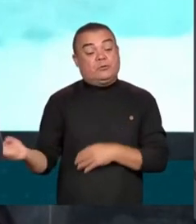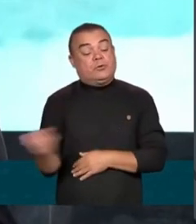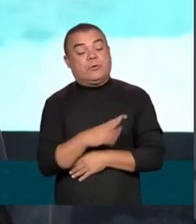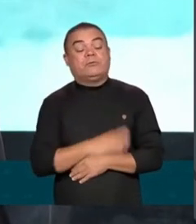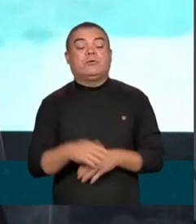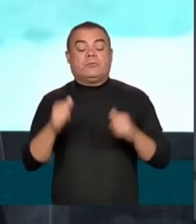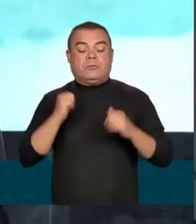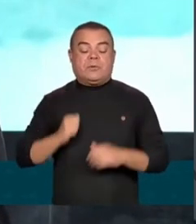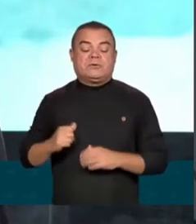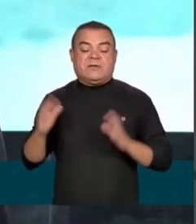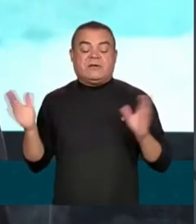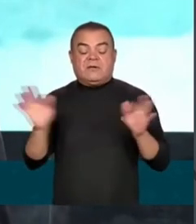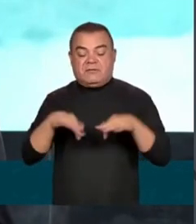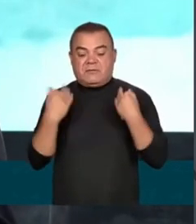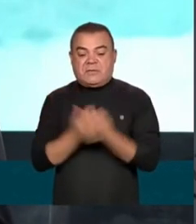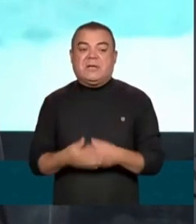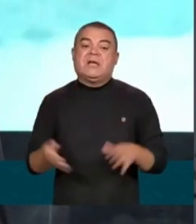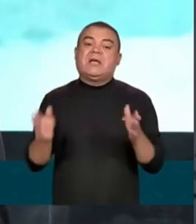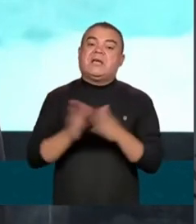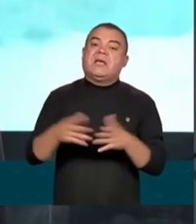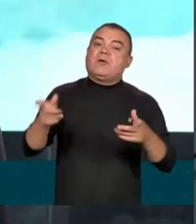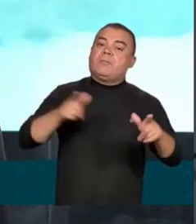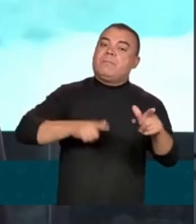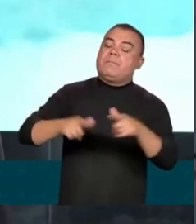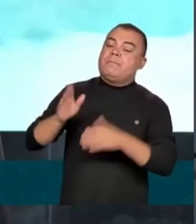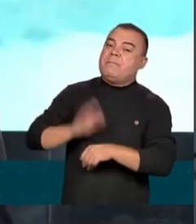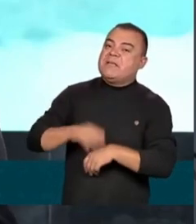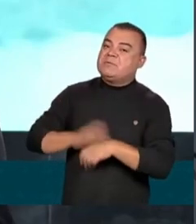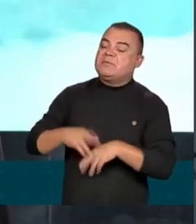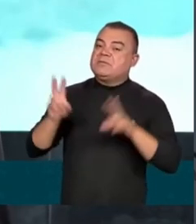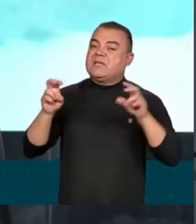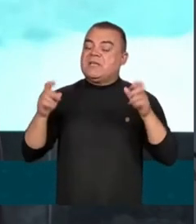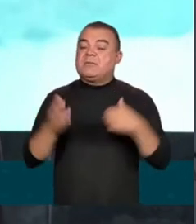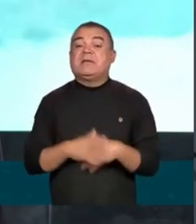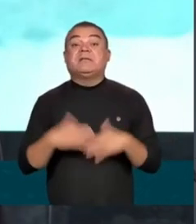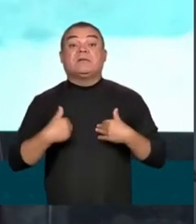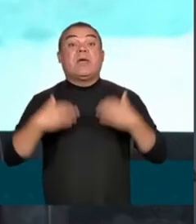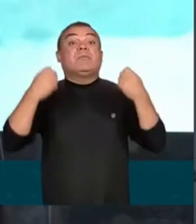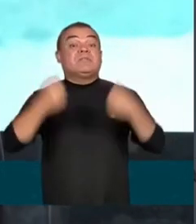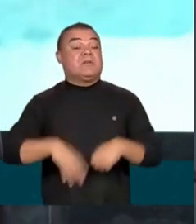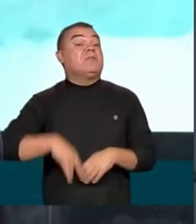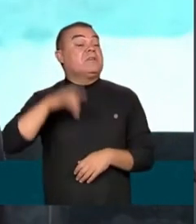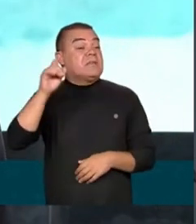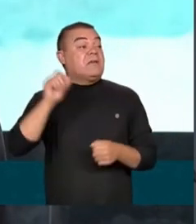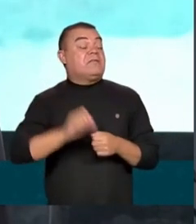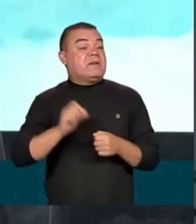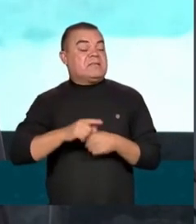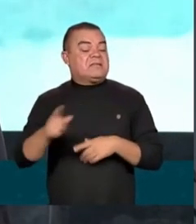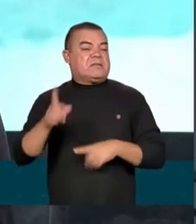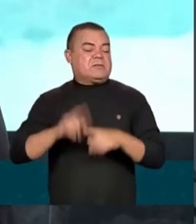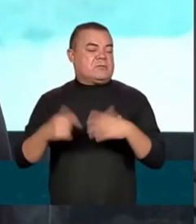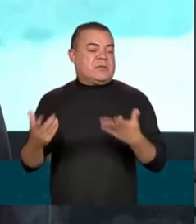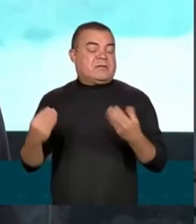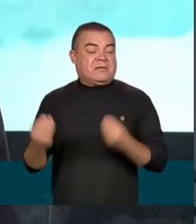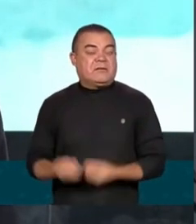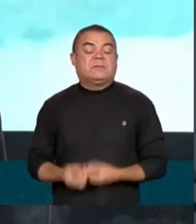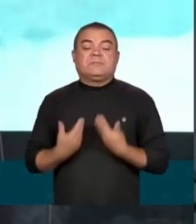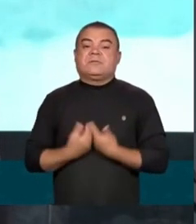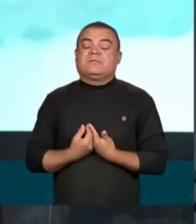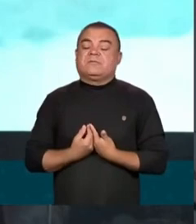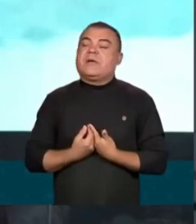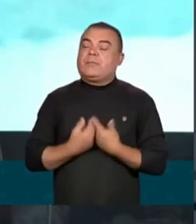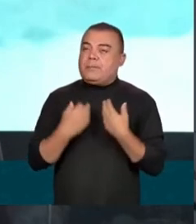família tá do mesmo tema sem problemas estão sendo criados é possível você fazer esse instrumentos já garantir a